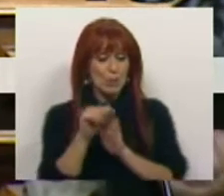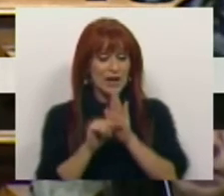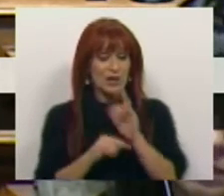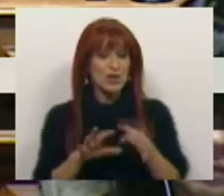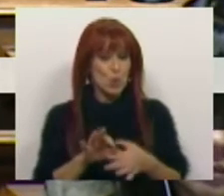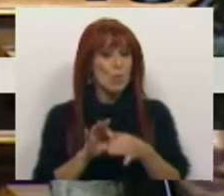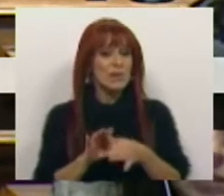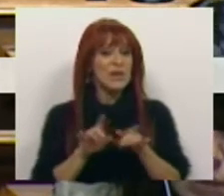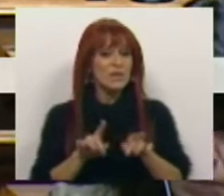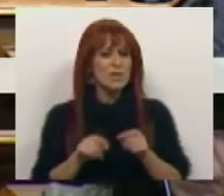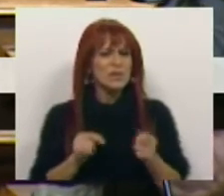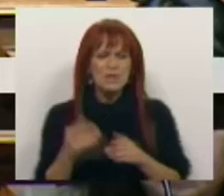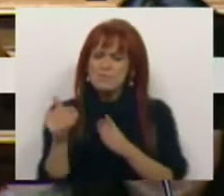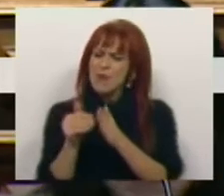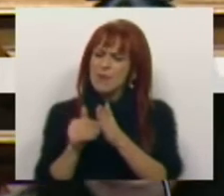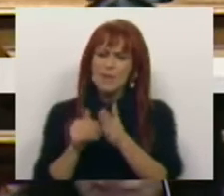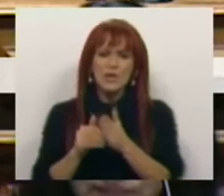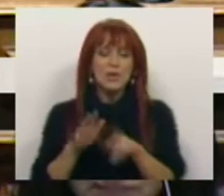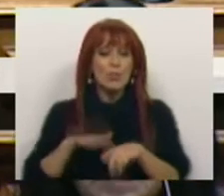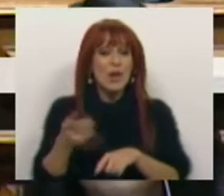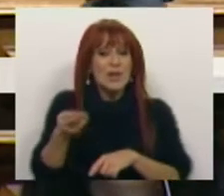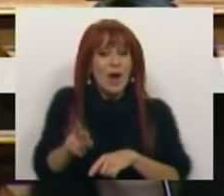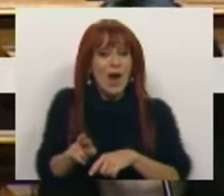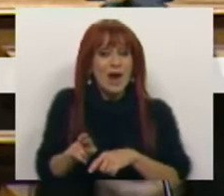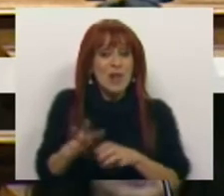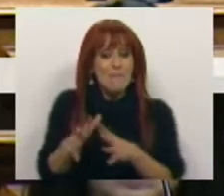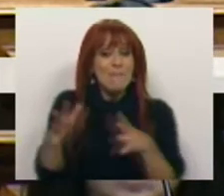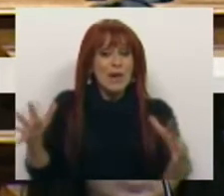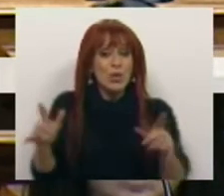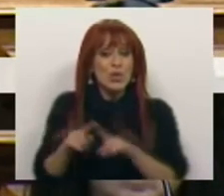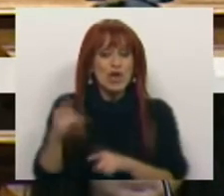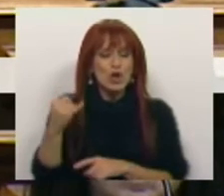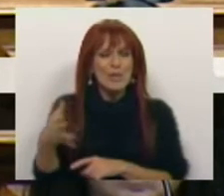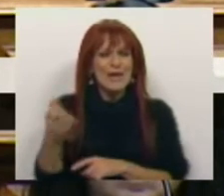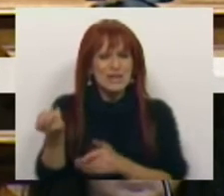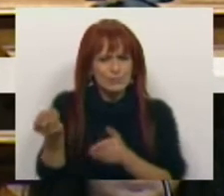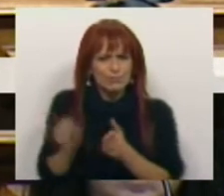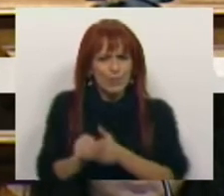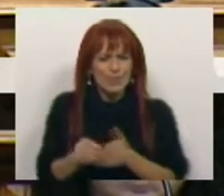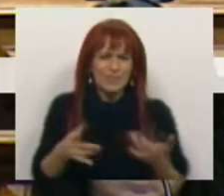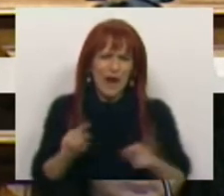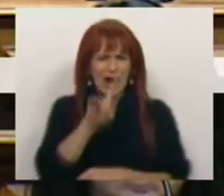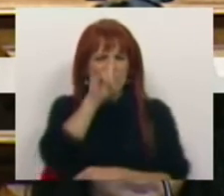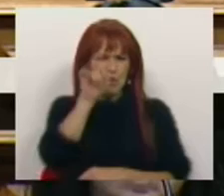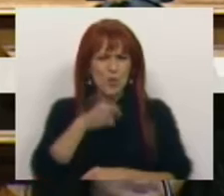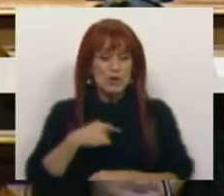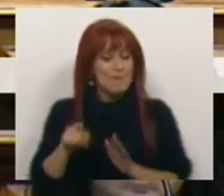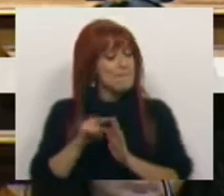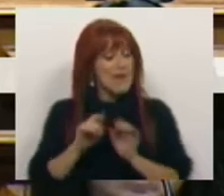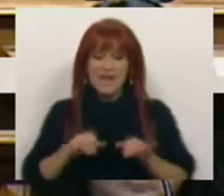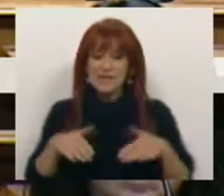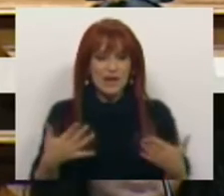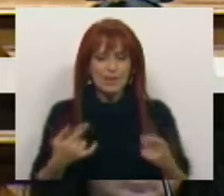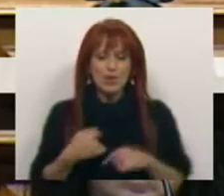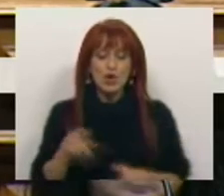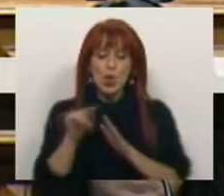princípios cooperativos e que foram introduzidos pela anterior maioria em 2015. Esta é uma questão de princípio